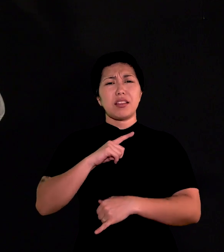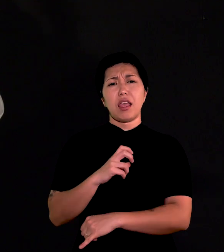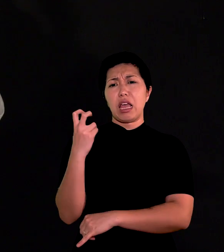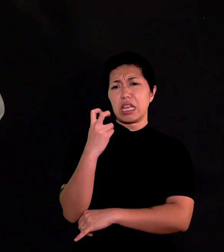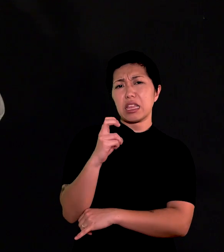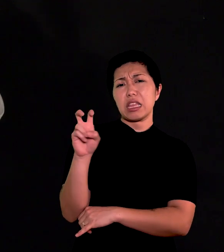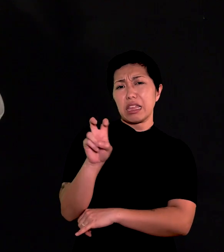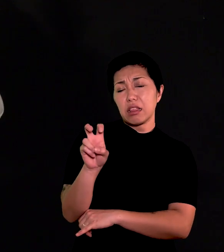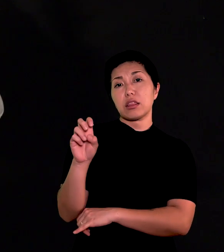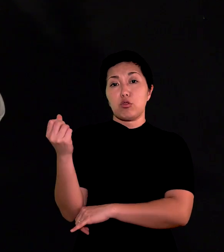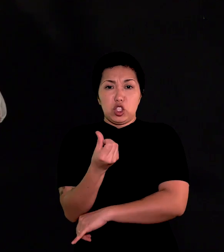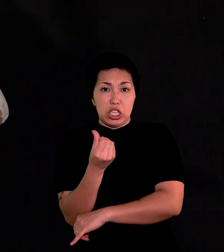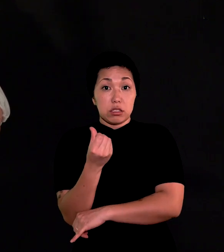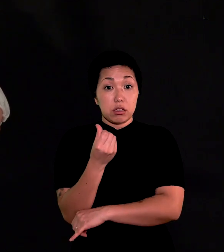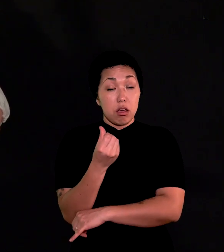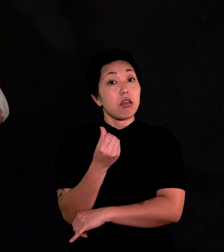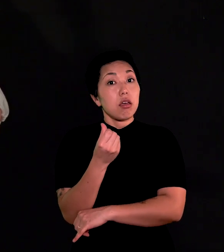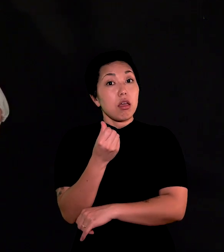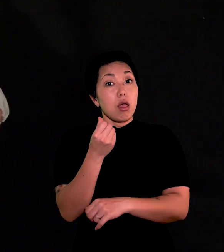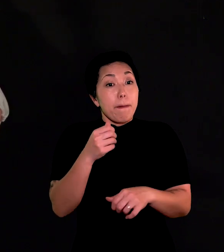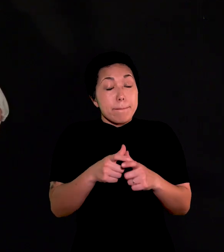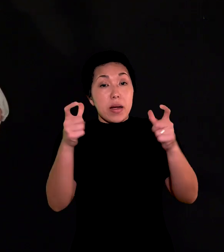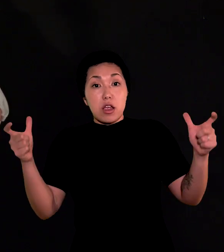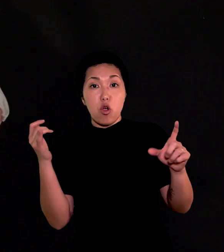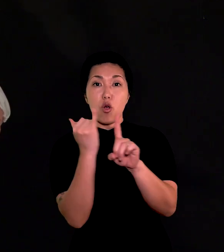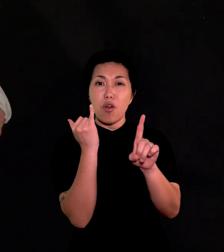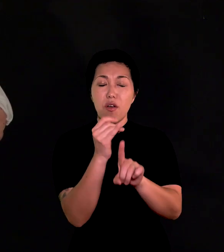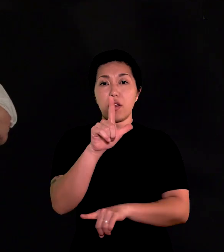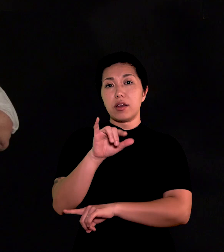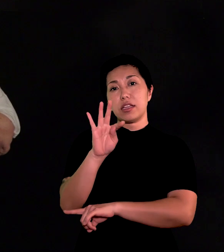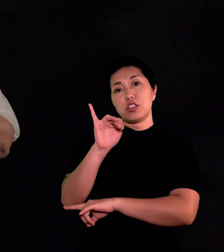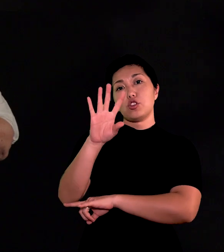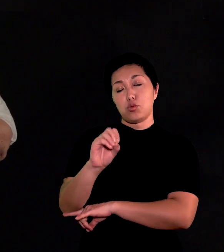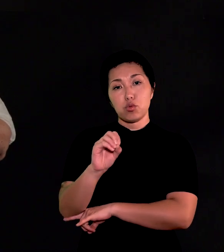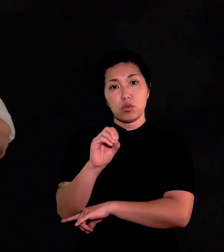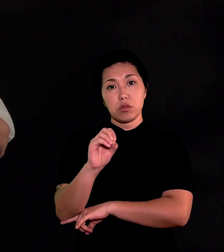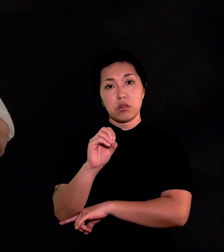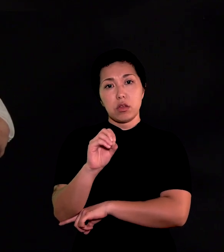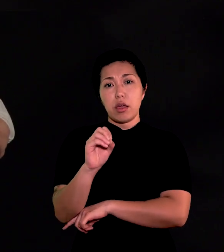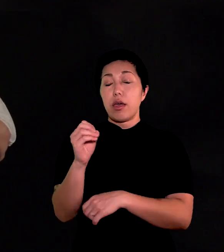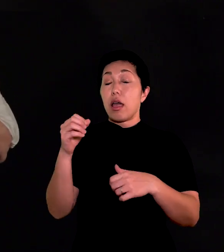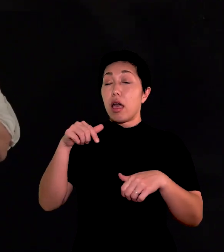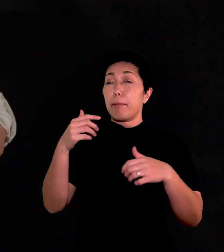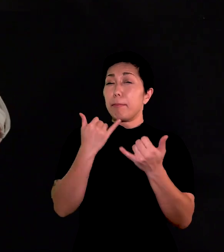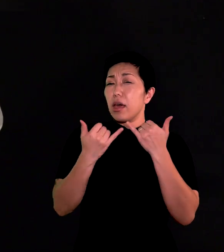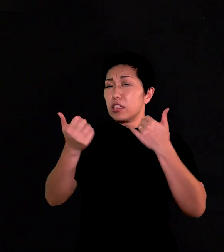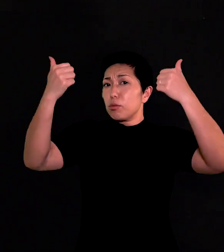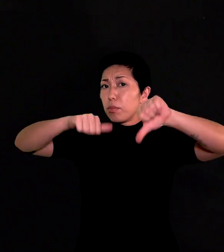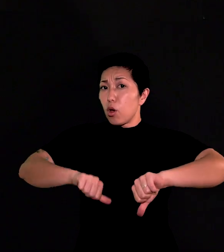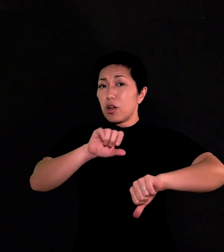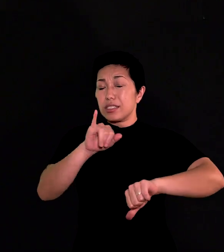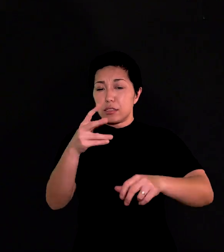O Brasil parece que tem a 5ª ou 6ª reserva mundial, etc. O nosso caso parece que não é o pior, porque o pior é quando você extrai lítio